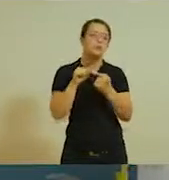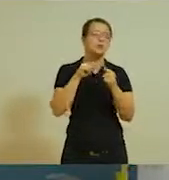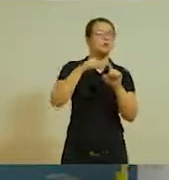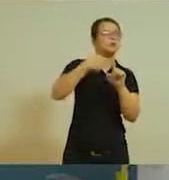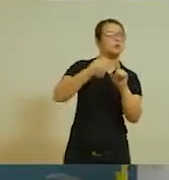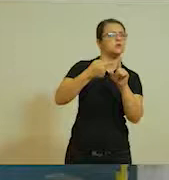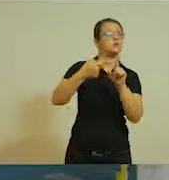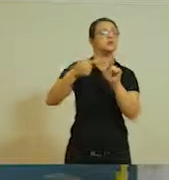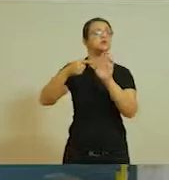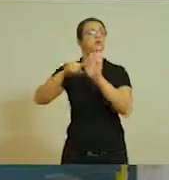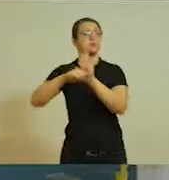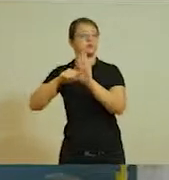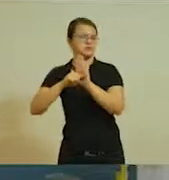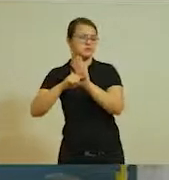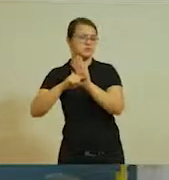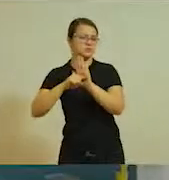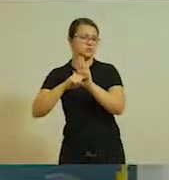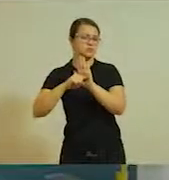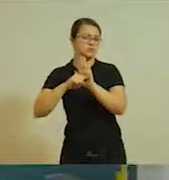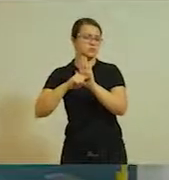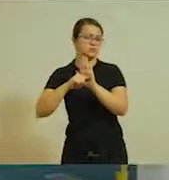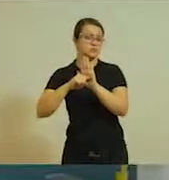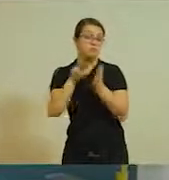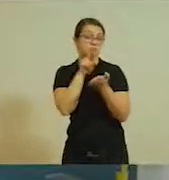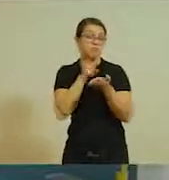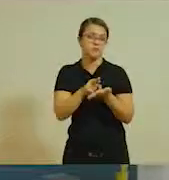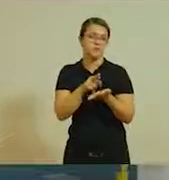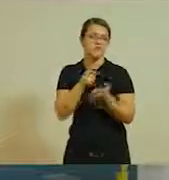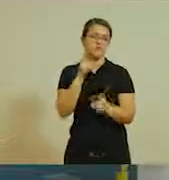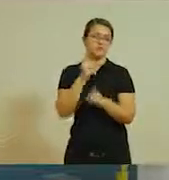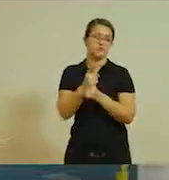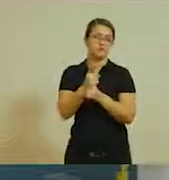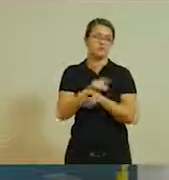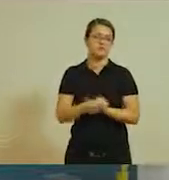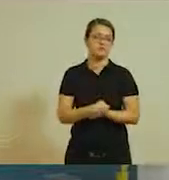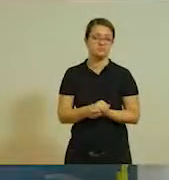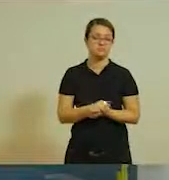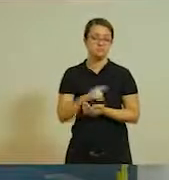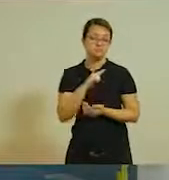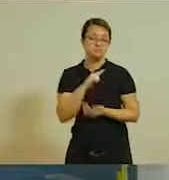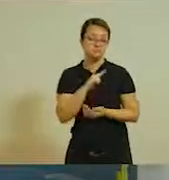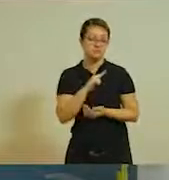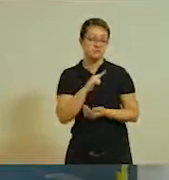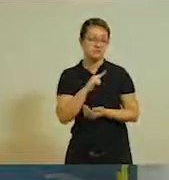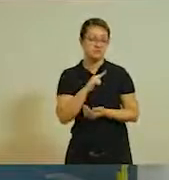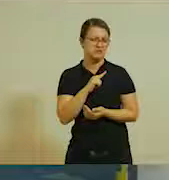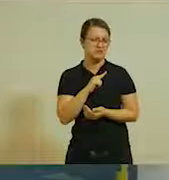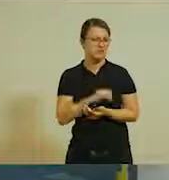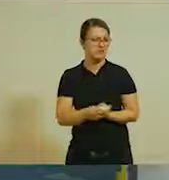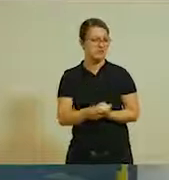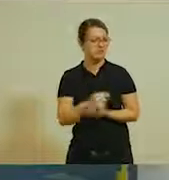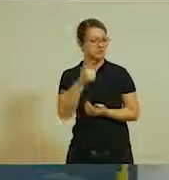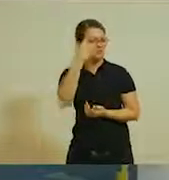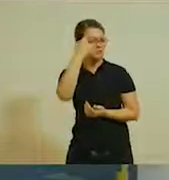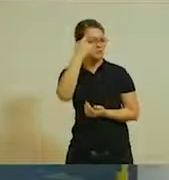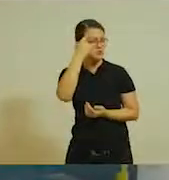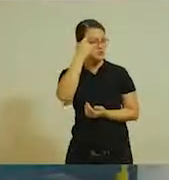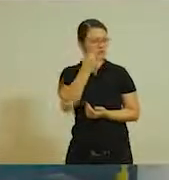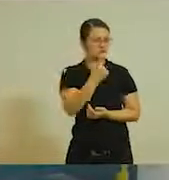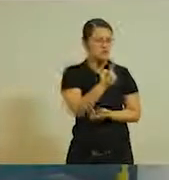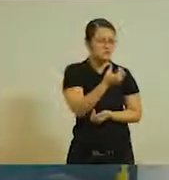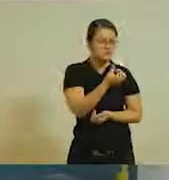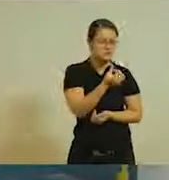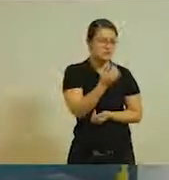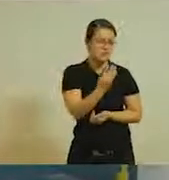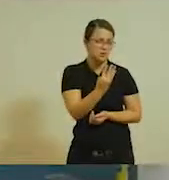conta será que vocês vão ter que utilizar para obter o resultado? Aqui estão as opções. Será que o número que ela